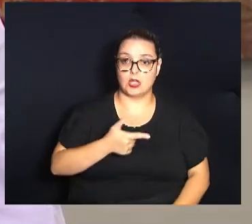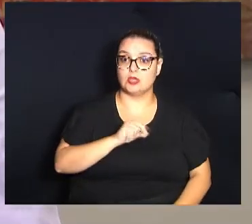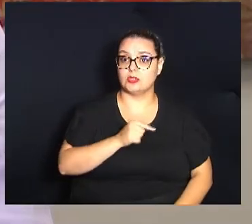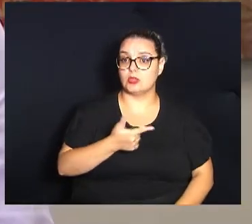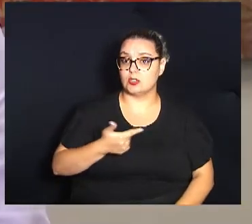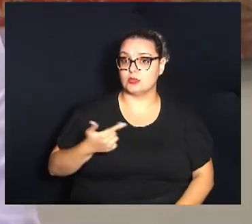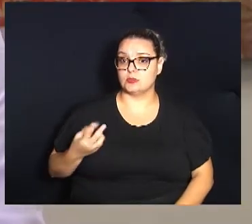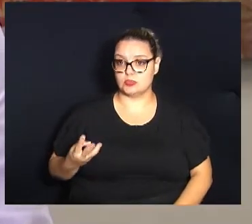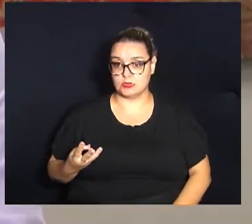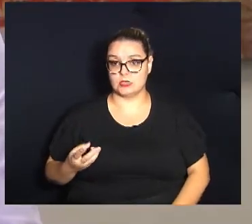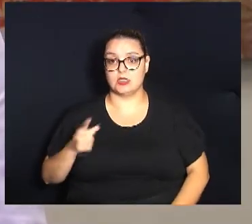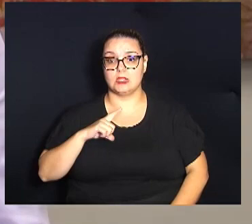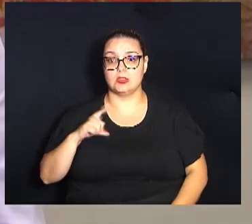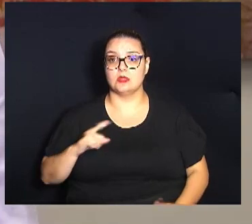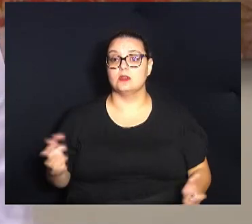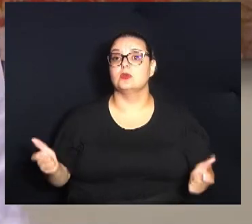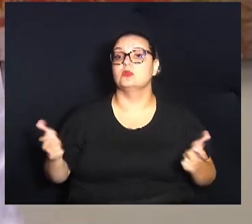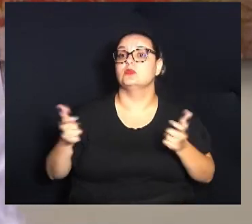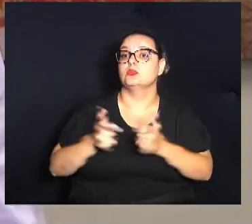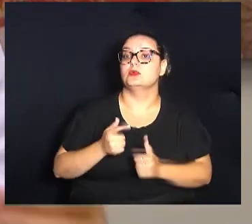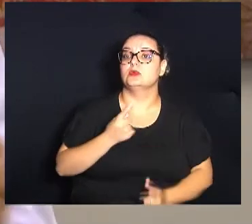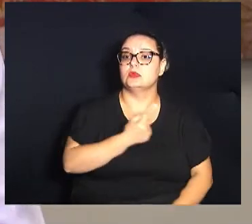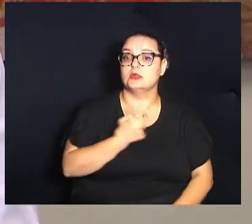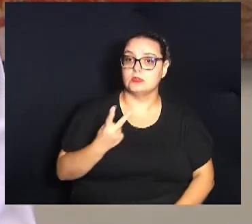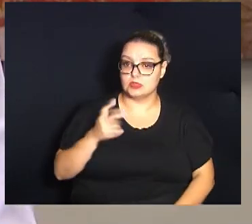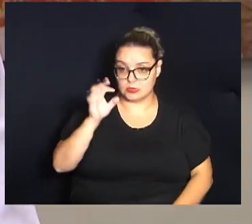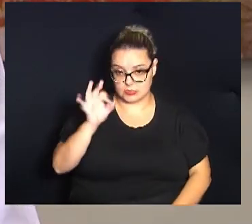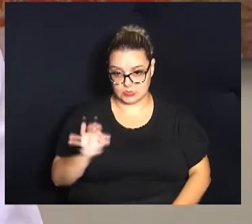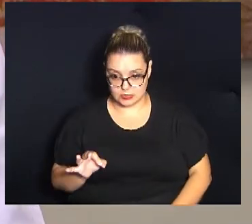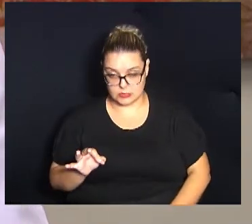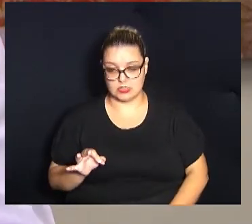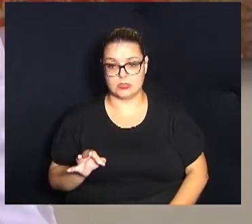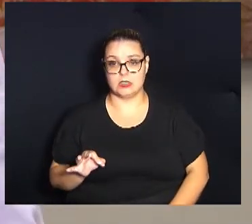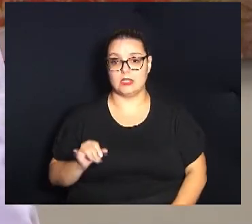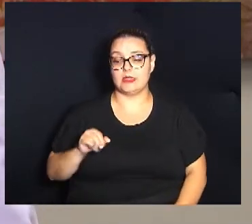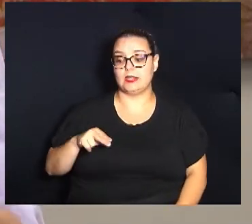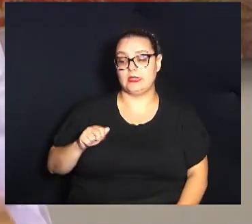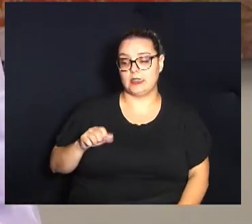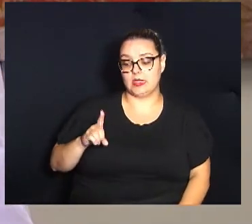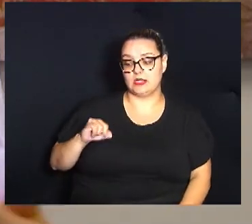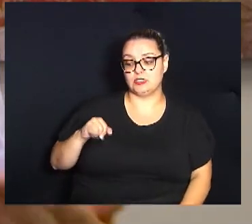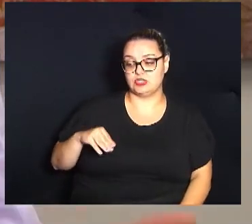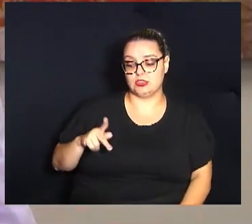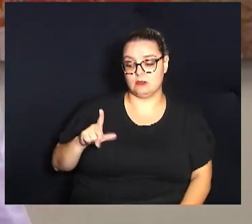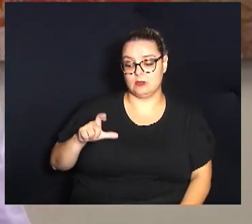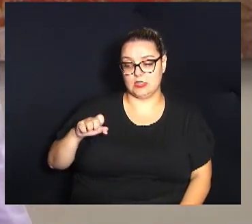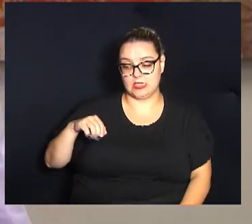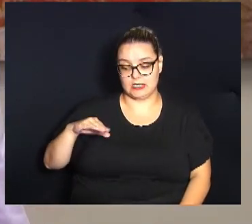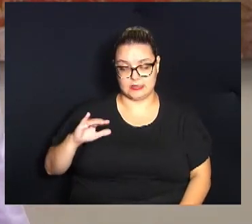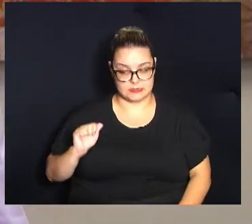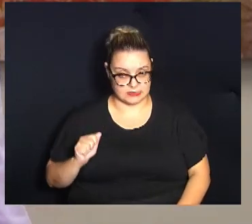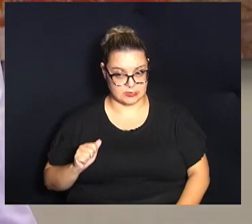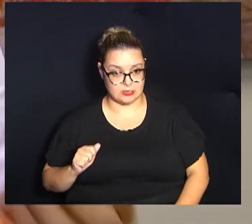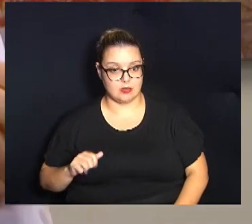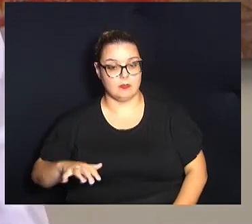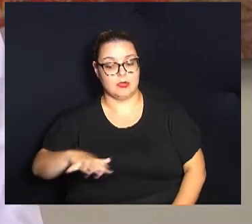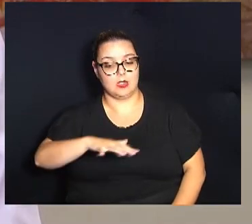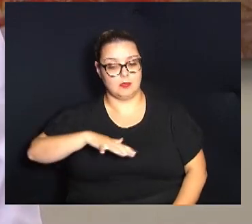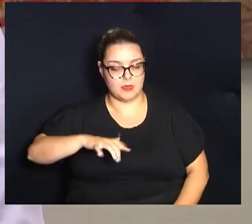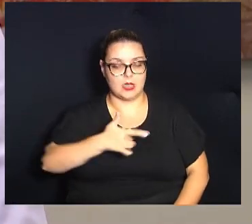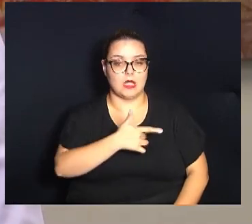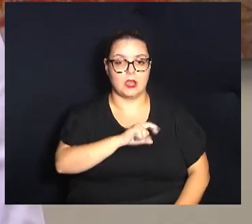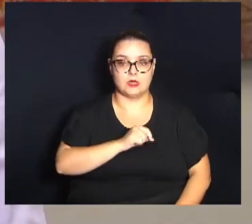2023, houve uma diminuição de 12% na inadimplência. Mesmo assim, o mercado para 2024